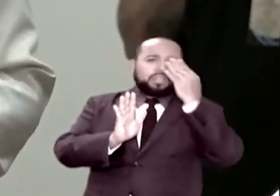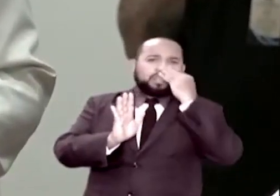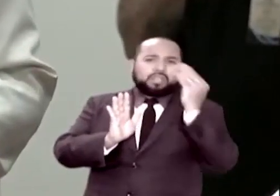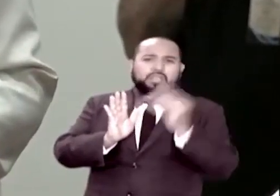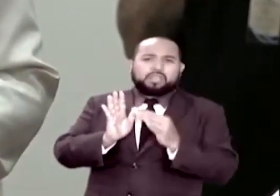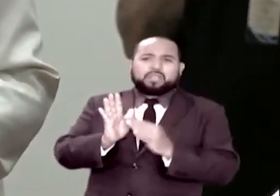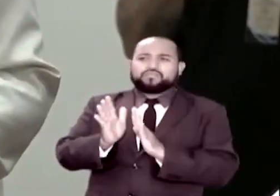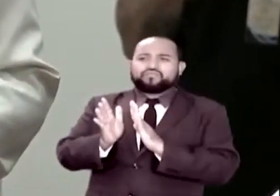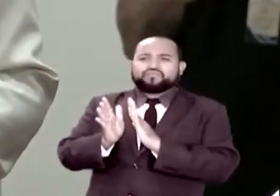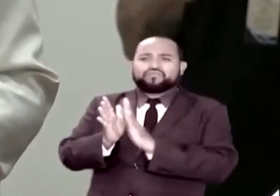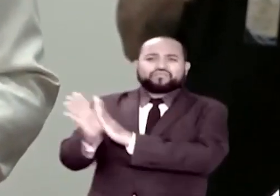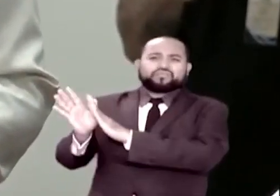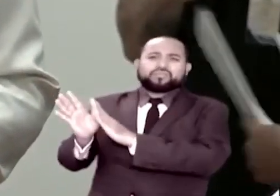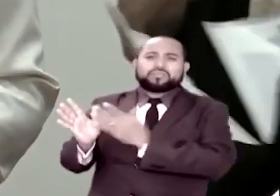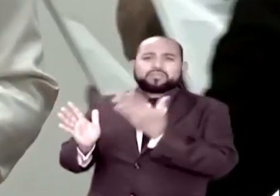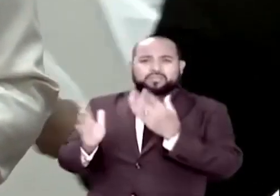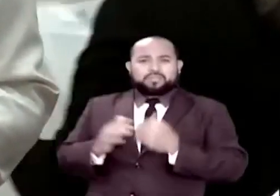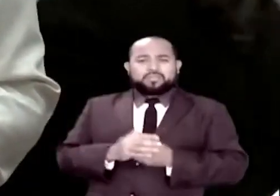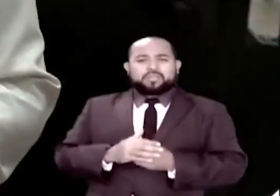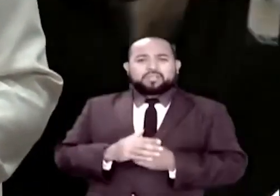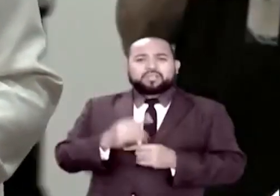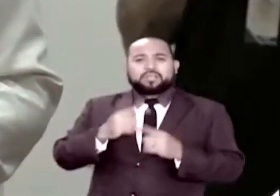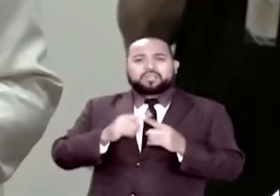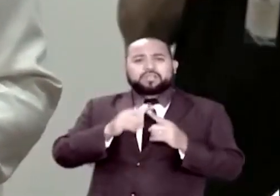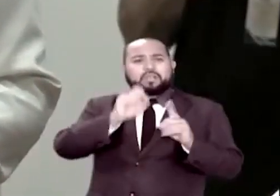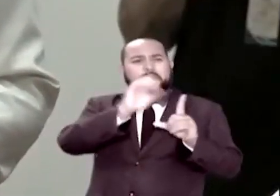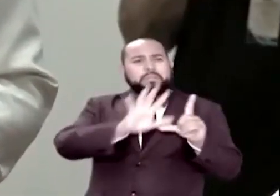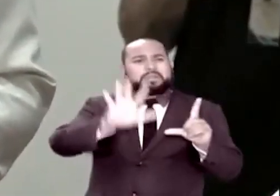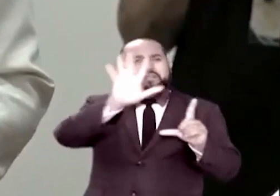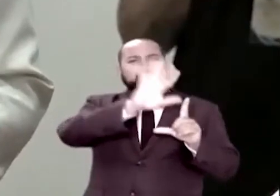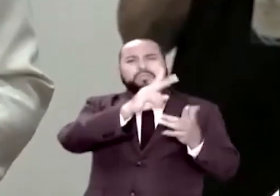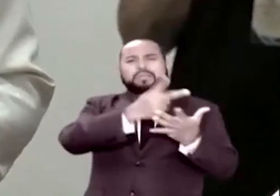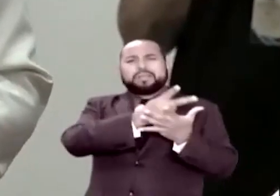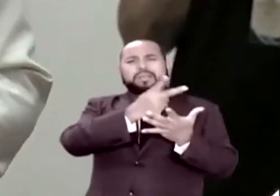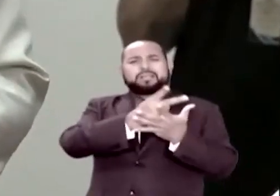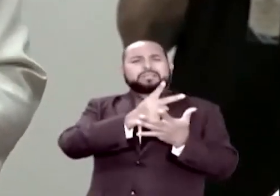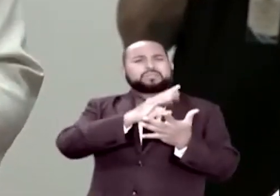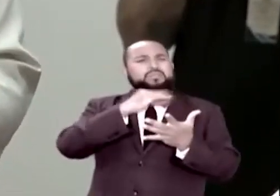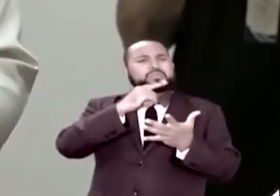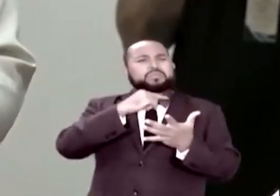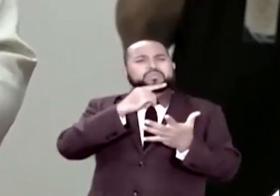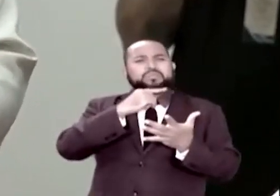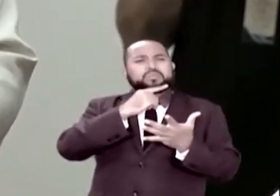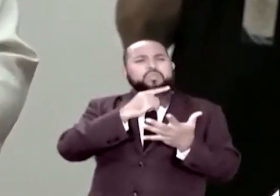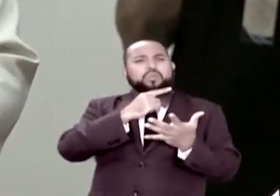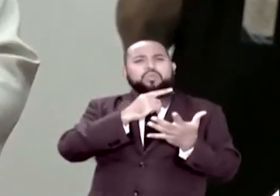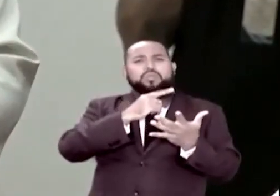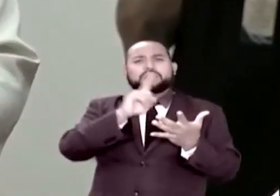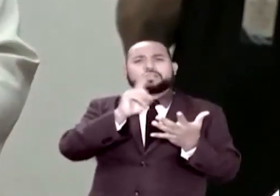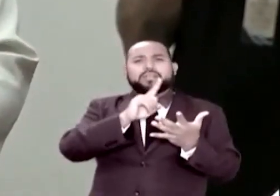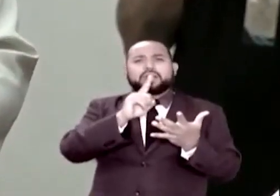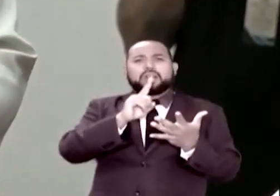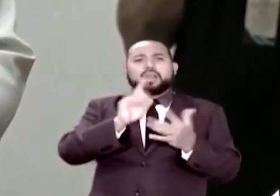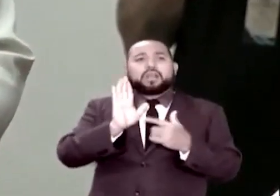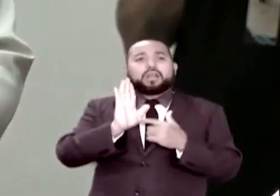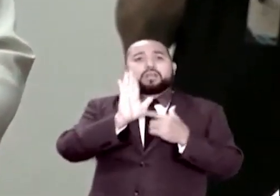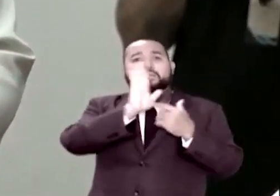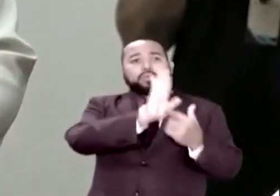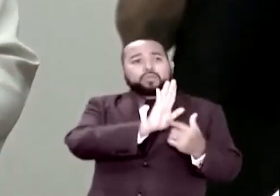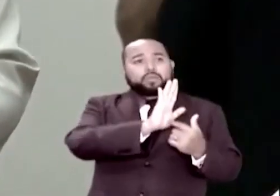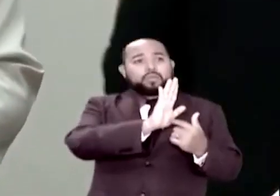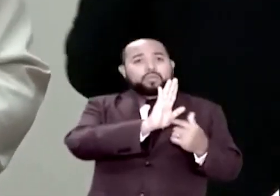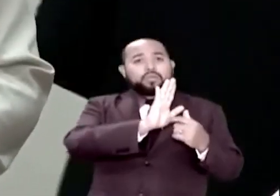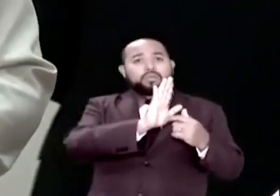seu resultado negado porque era uma plataforma inadequada era uma plataforma que não emitia um comprovante no momento que a pessoa